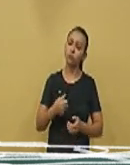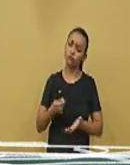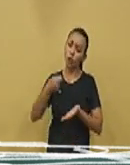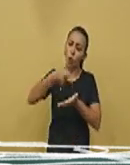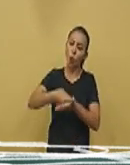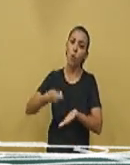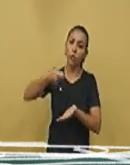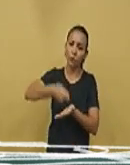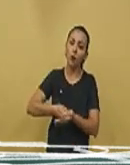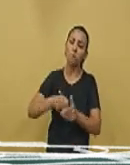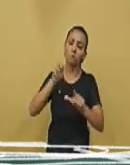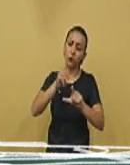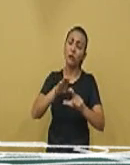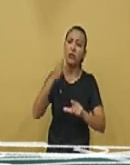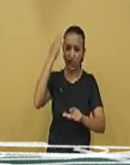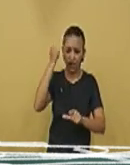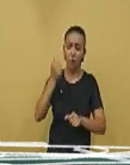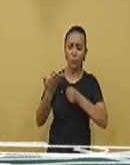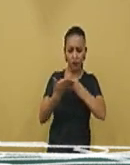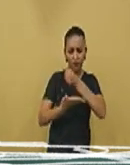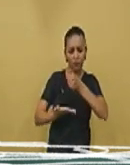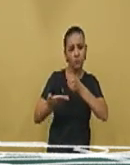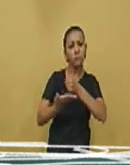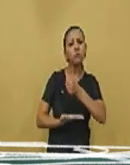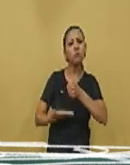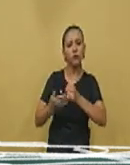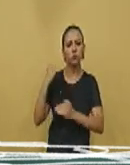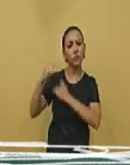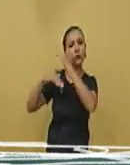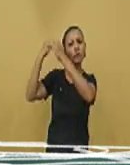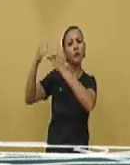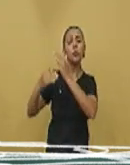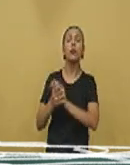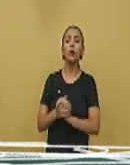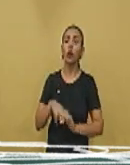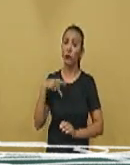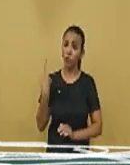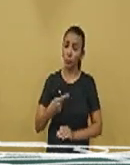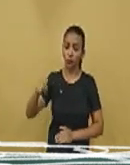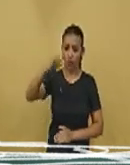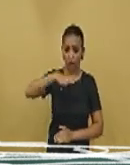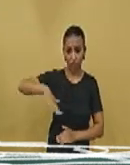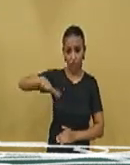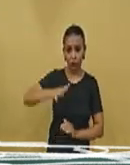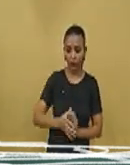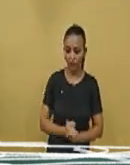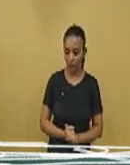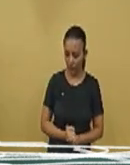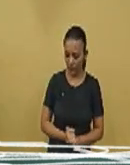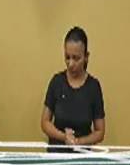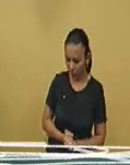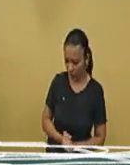licenciaturas, porque sabemos que elas são fundamentais para o desenvolvimento da nossa região.